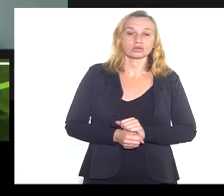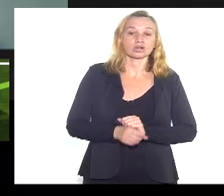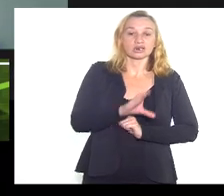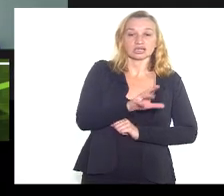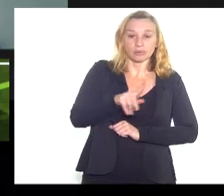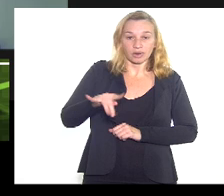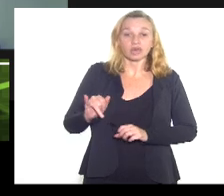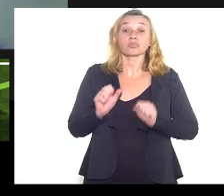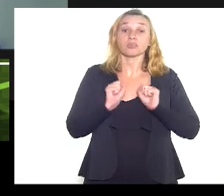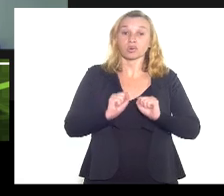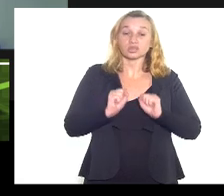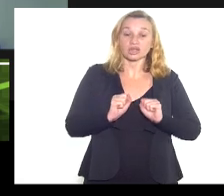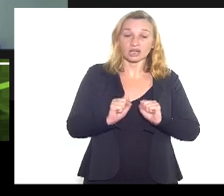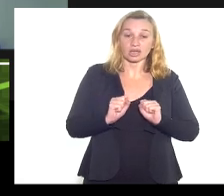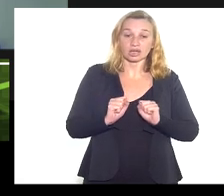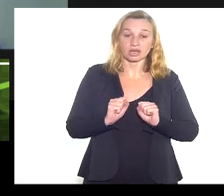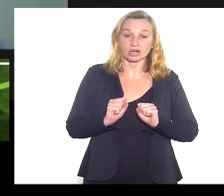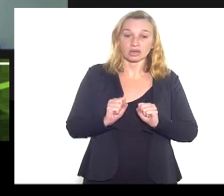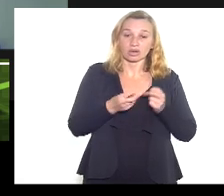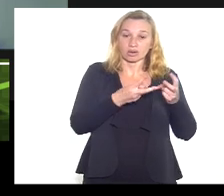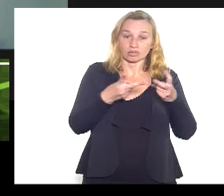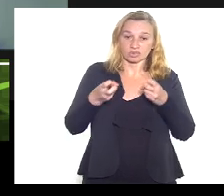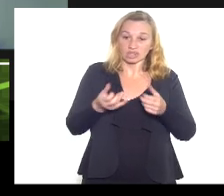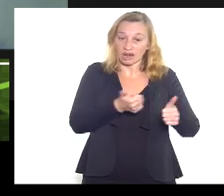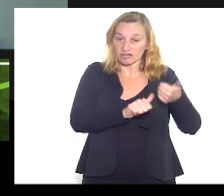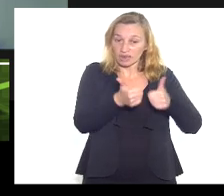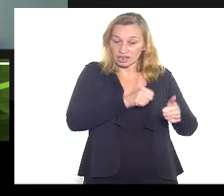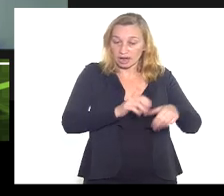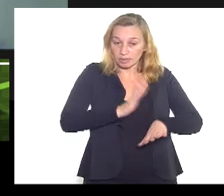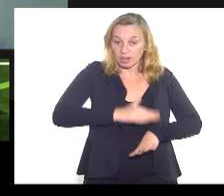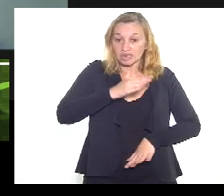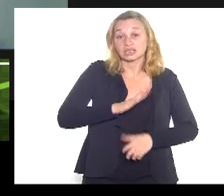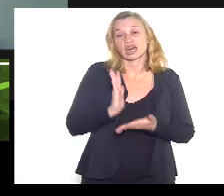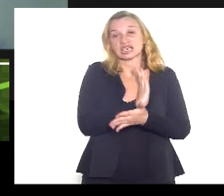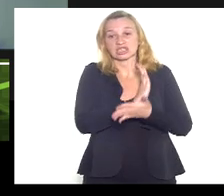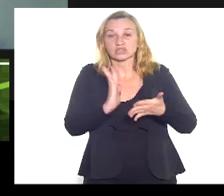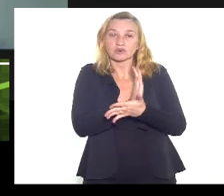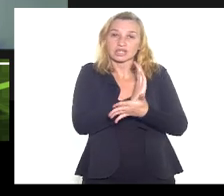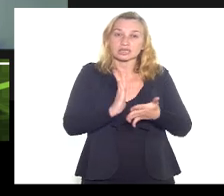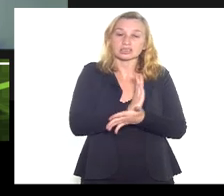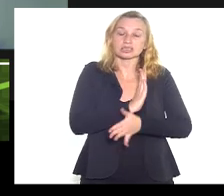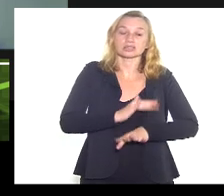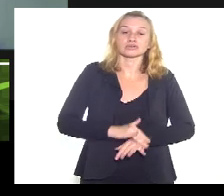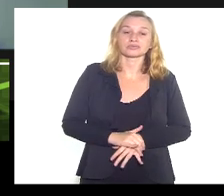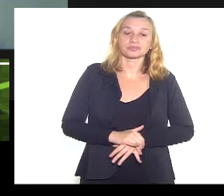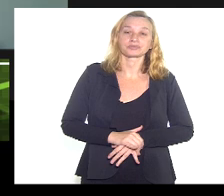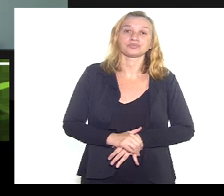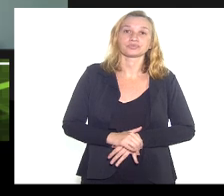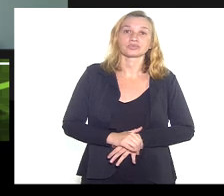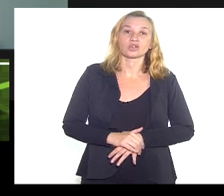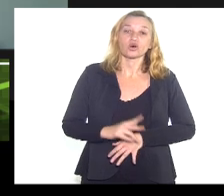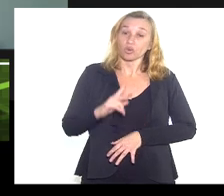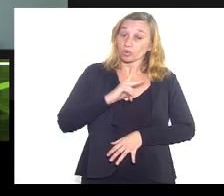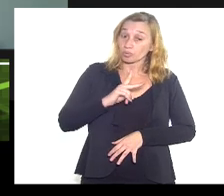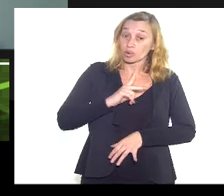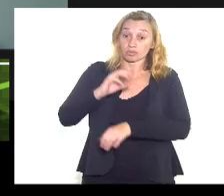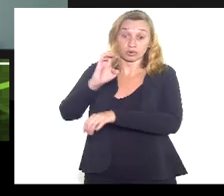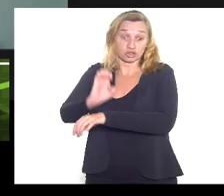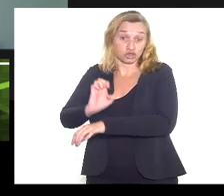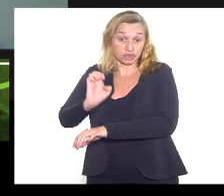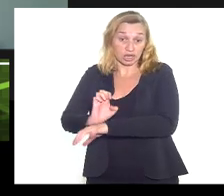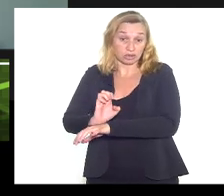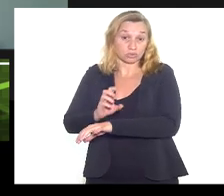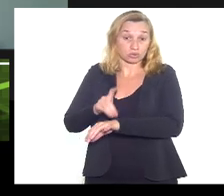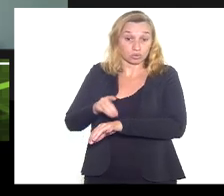CPI poder cruzar isso. Exatamente. Porque muitas vezes o próprio Estado, doutor